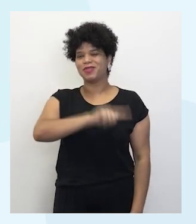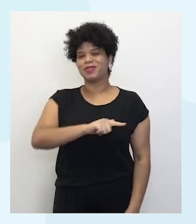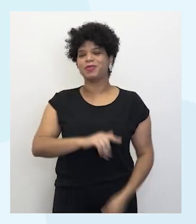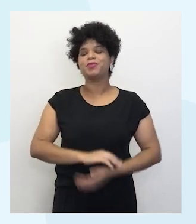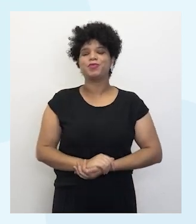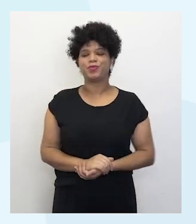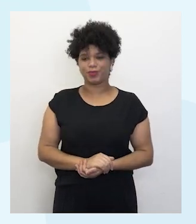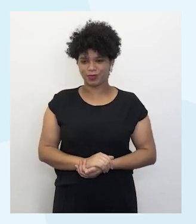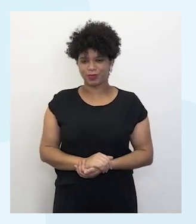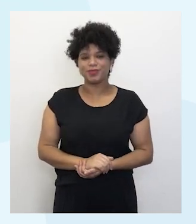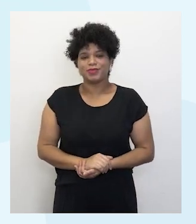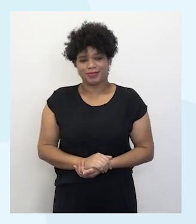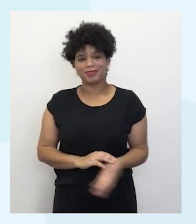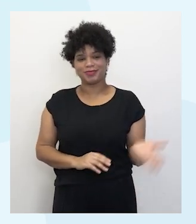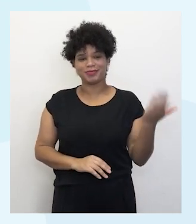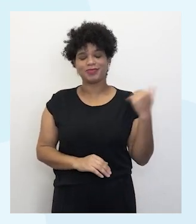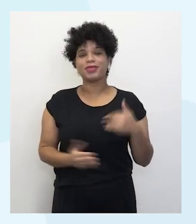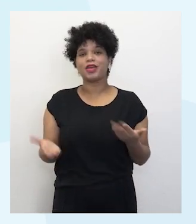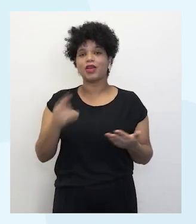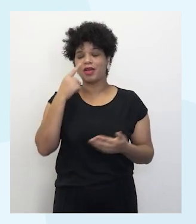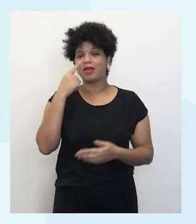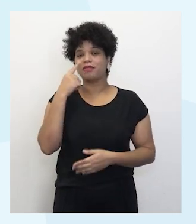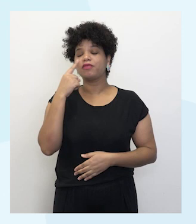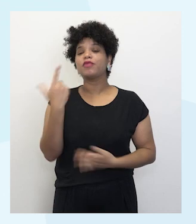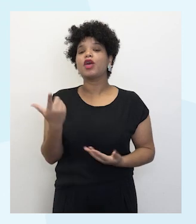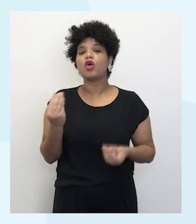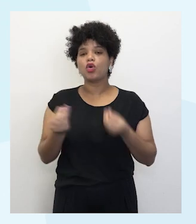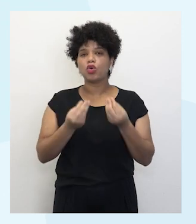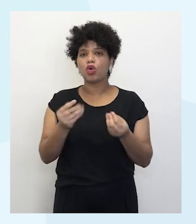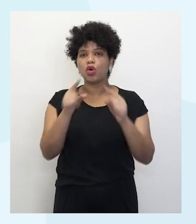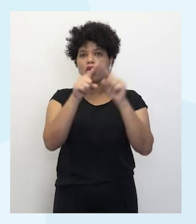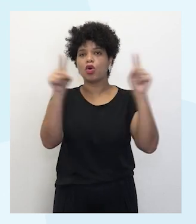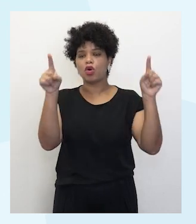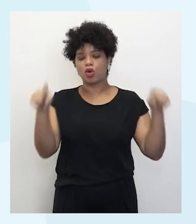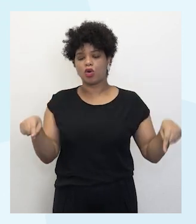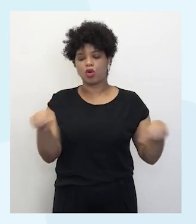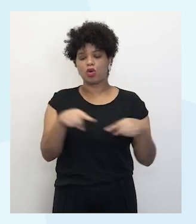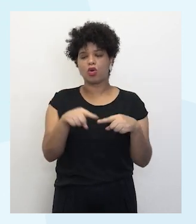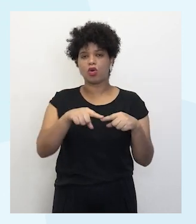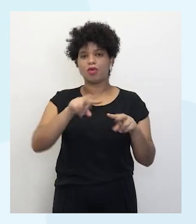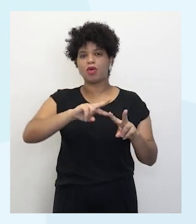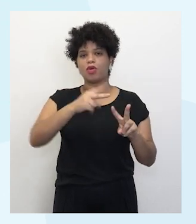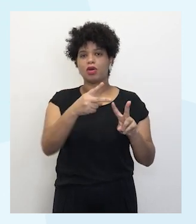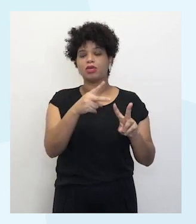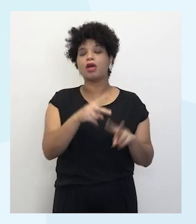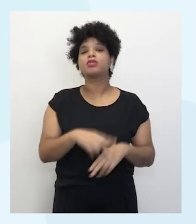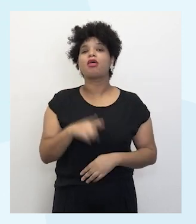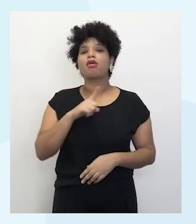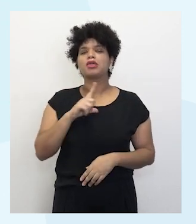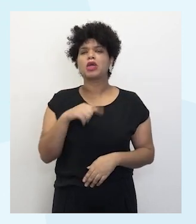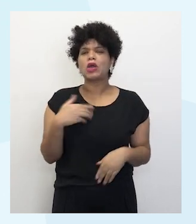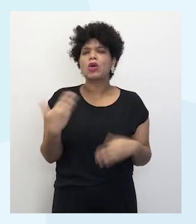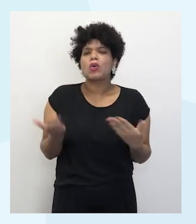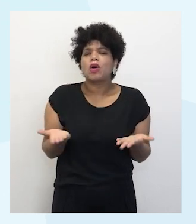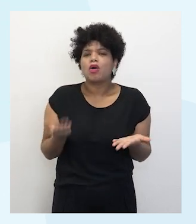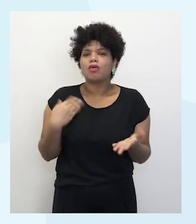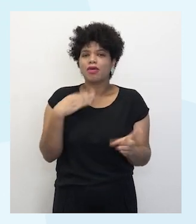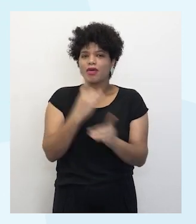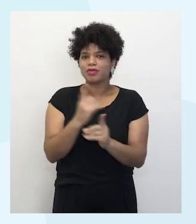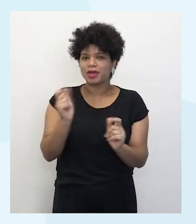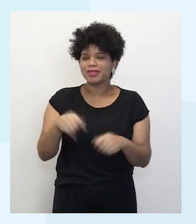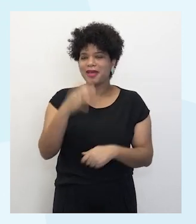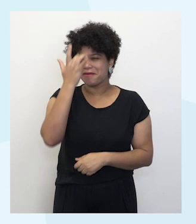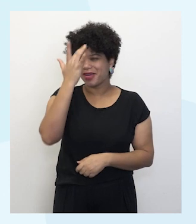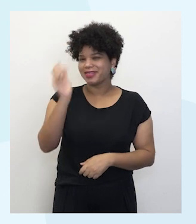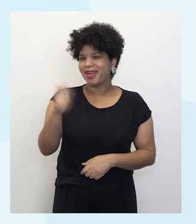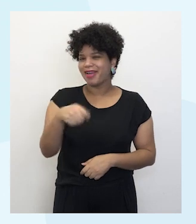Vamos. Agora a gente vai tentar achar a raiz quadrada dessa área aí, para a gente descobrir o lado desse quadradinho. Agora tá